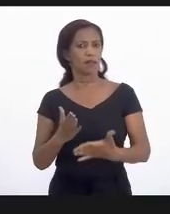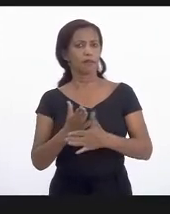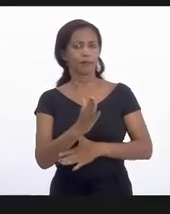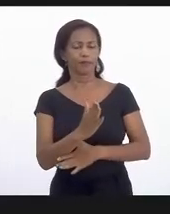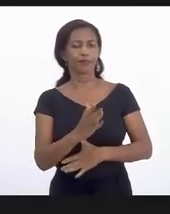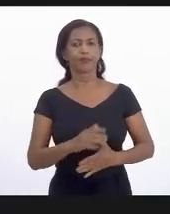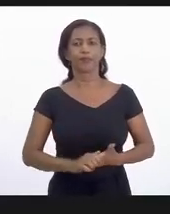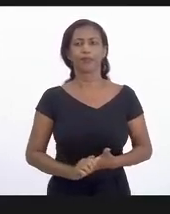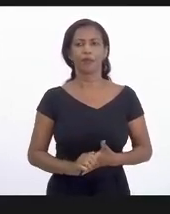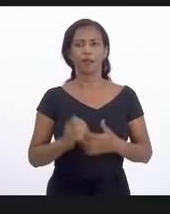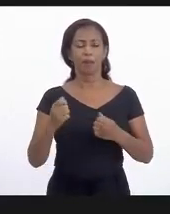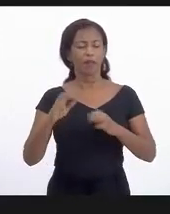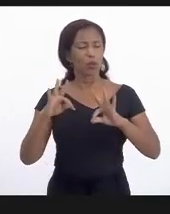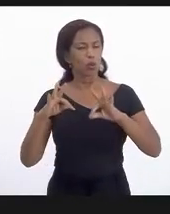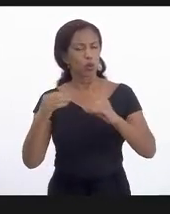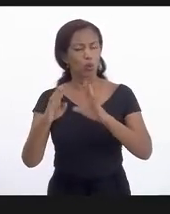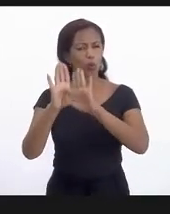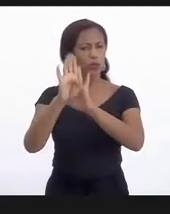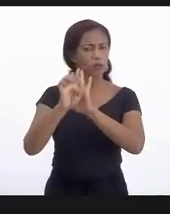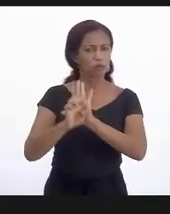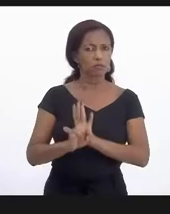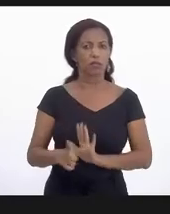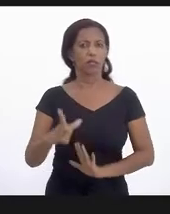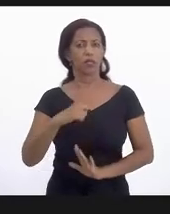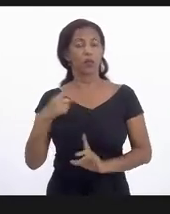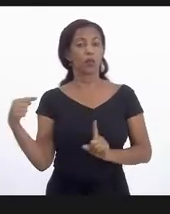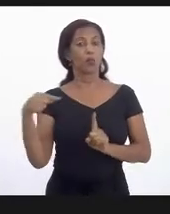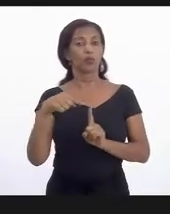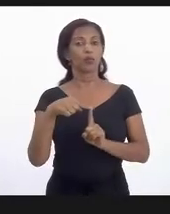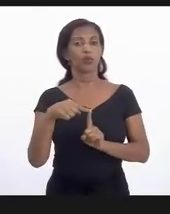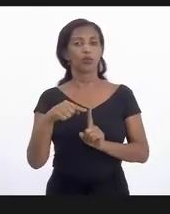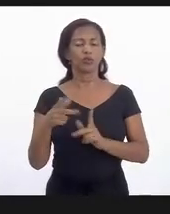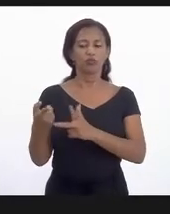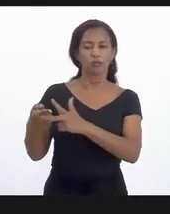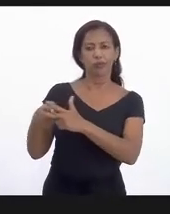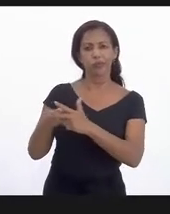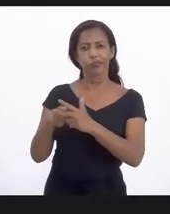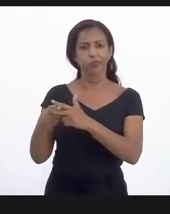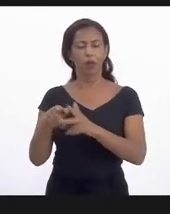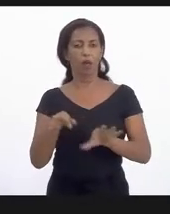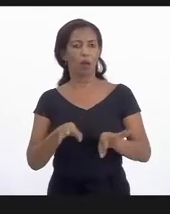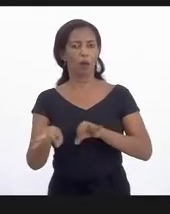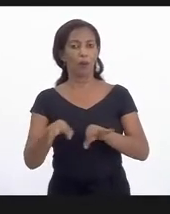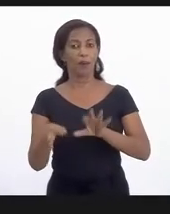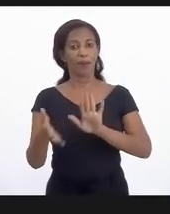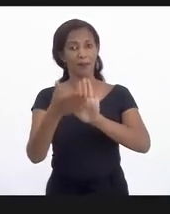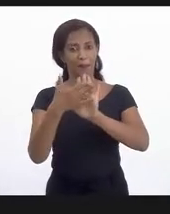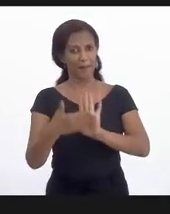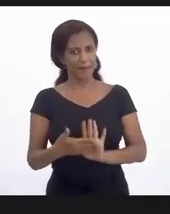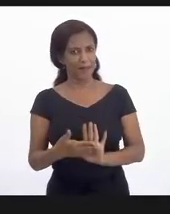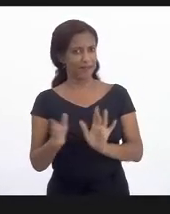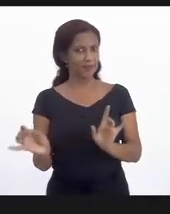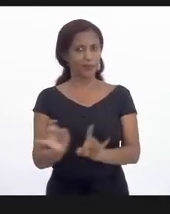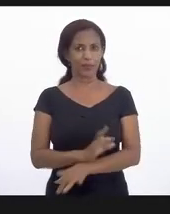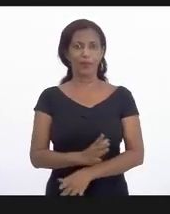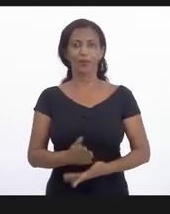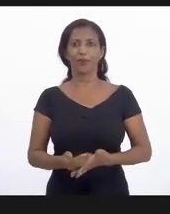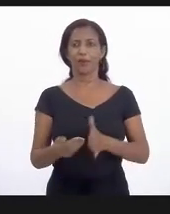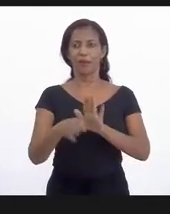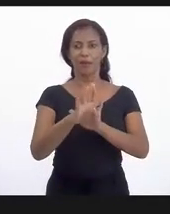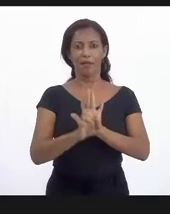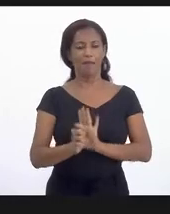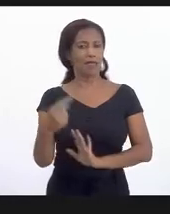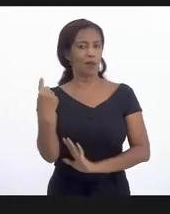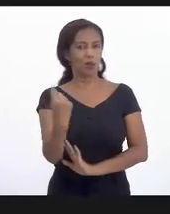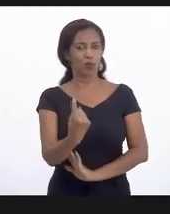merece todas as emendas que tenham o objetivo, né, do aparecimento do projeto. Então, parecer favorável à emenda